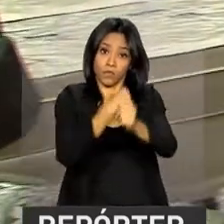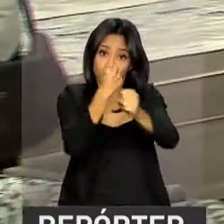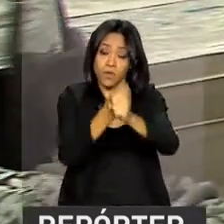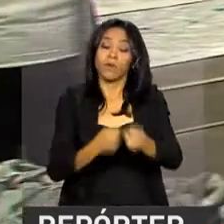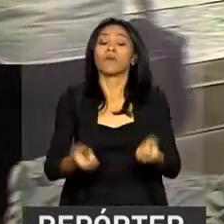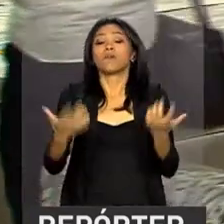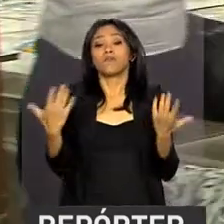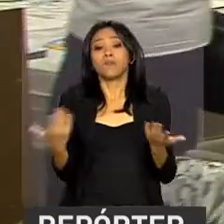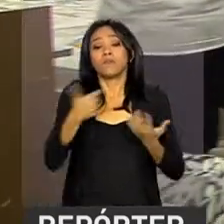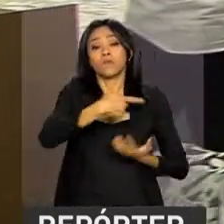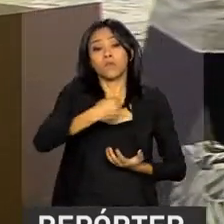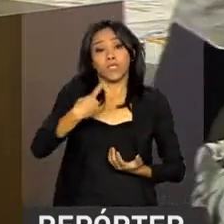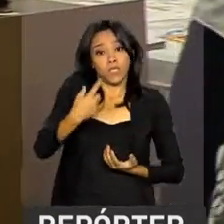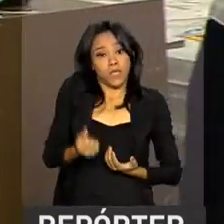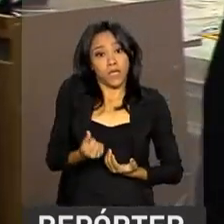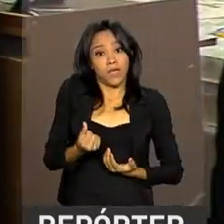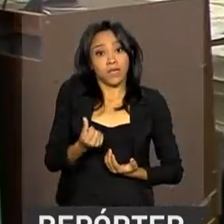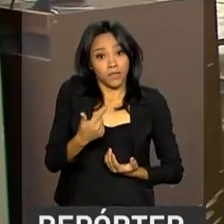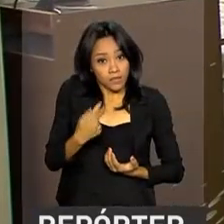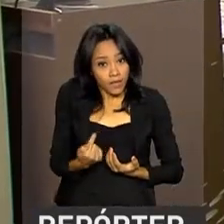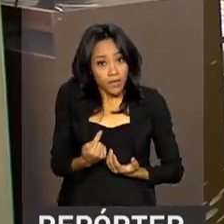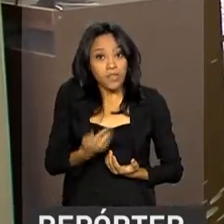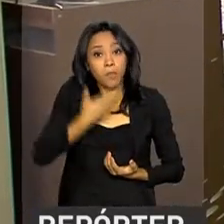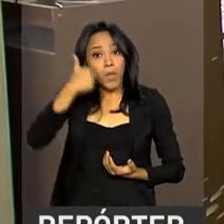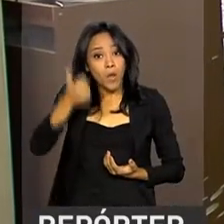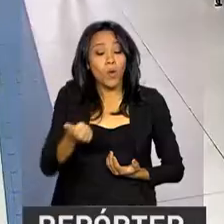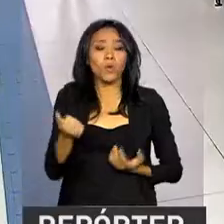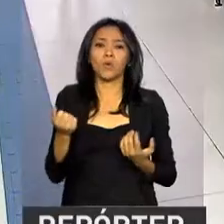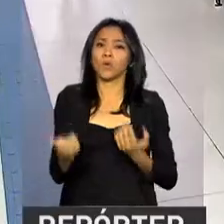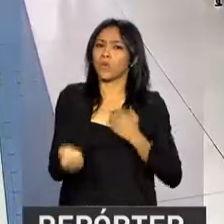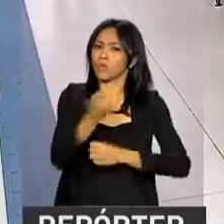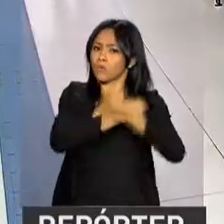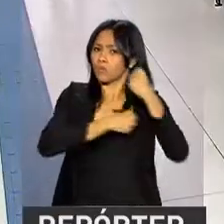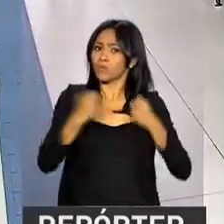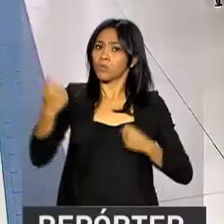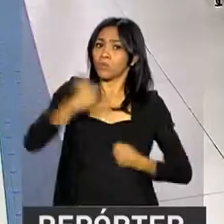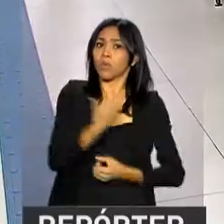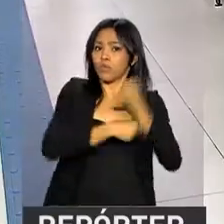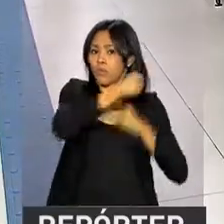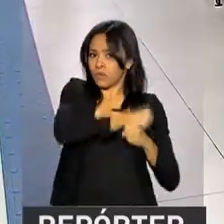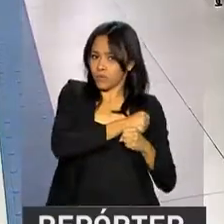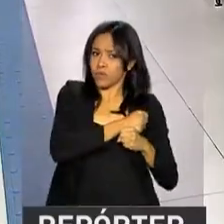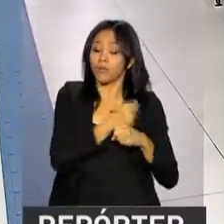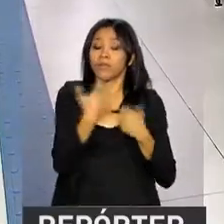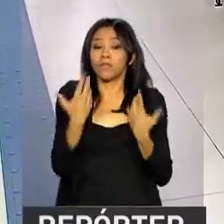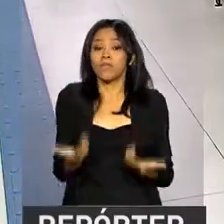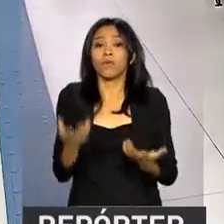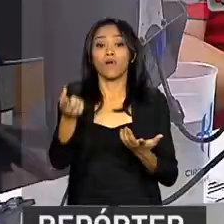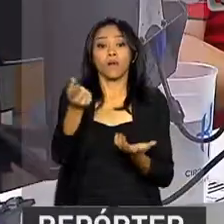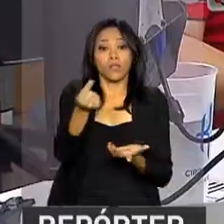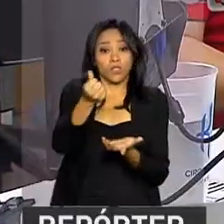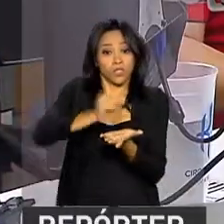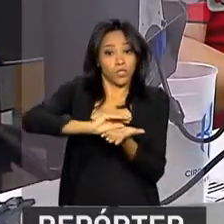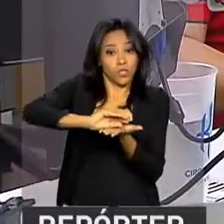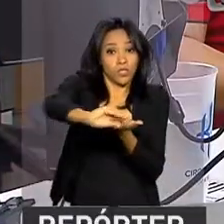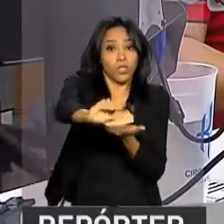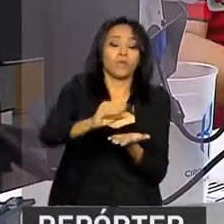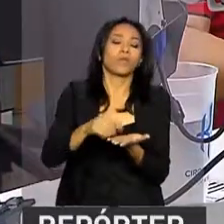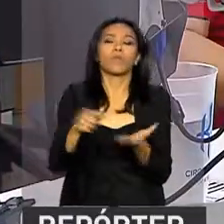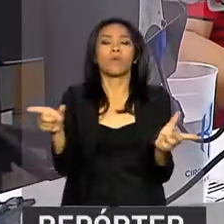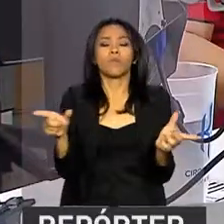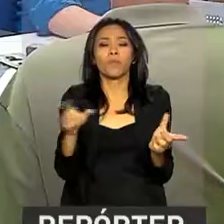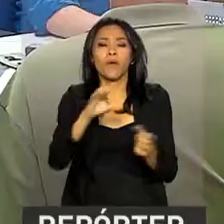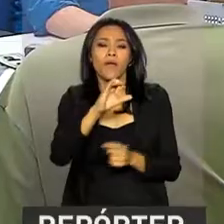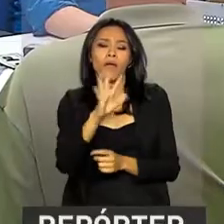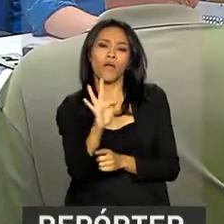sido um ano bem melhor do que em 2016 para o varejo o dinheiro injetado na economia com a liberação das contas inativas do fgts